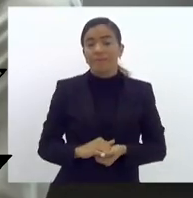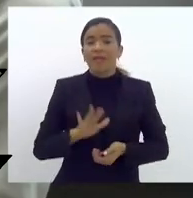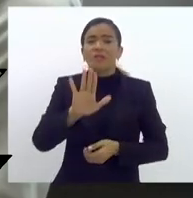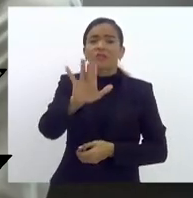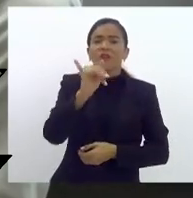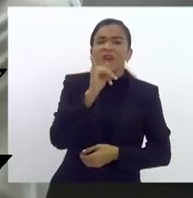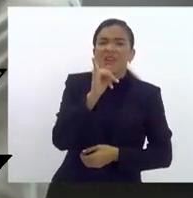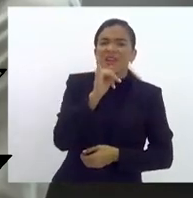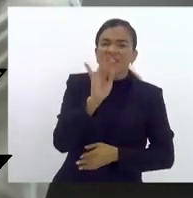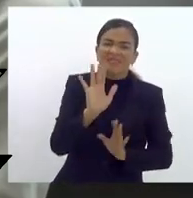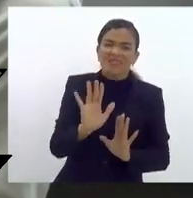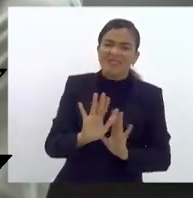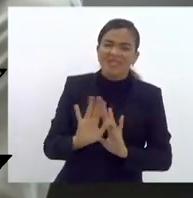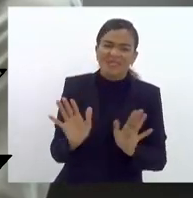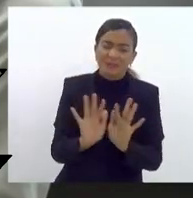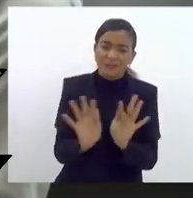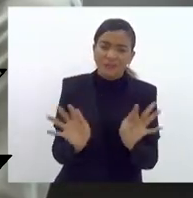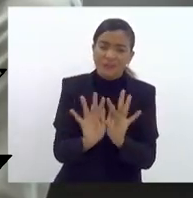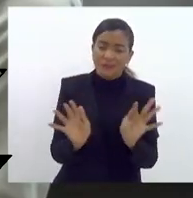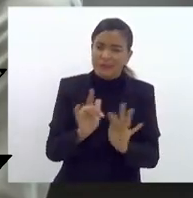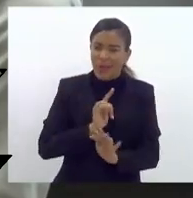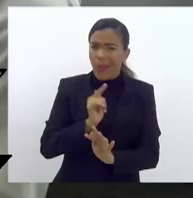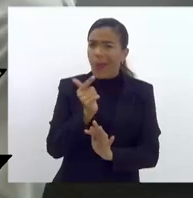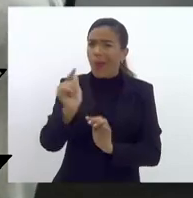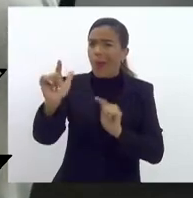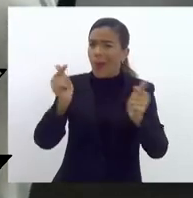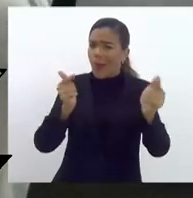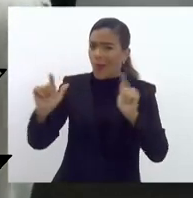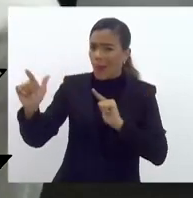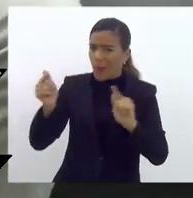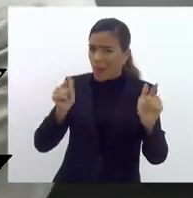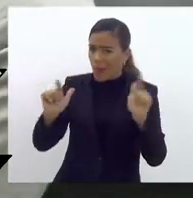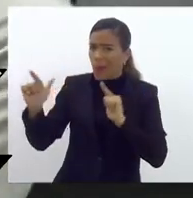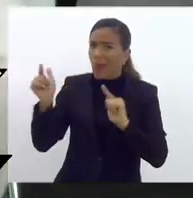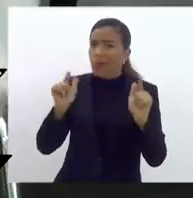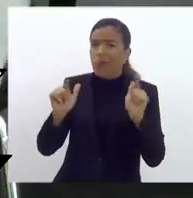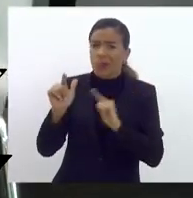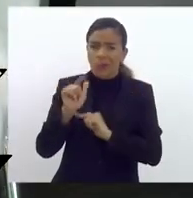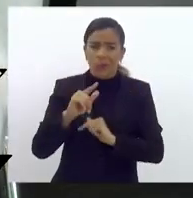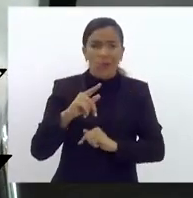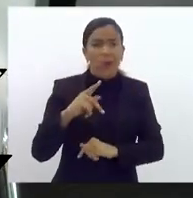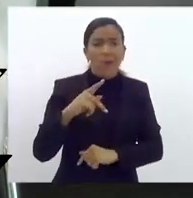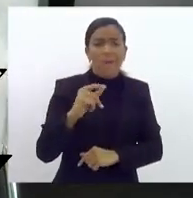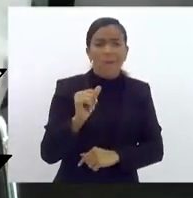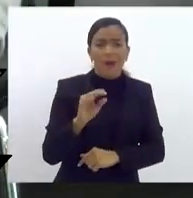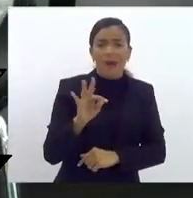um exemplo deste e tem outros patrimônios de materiais